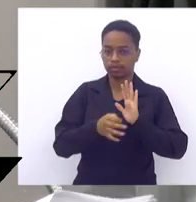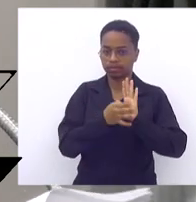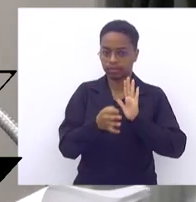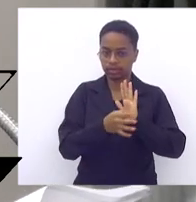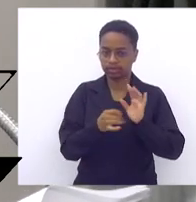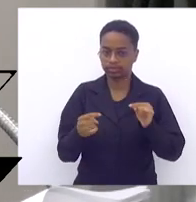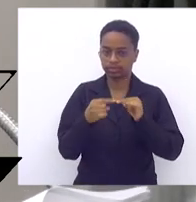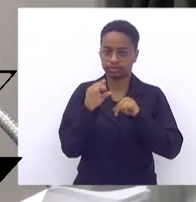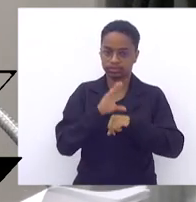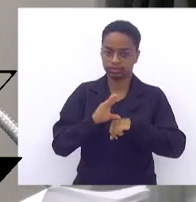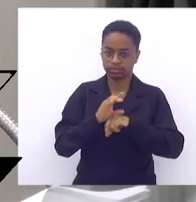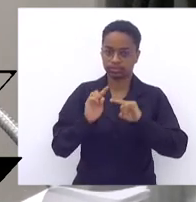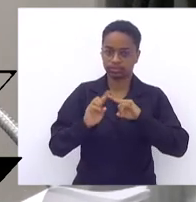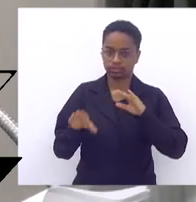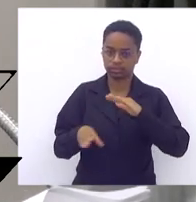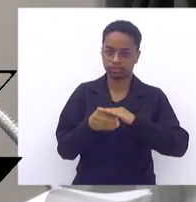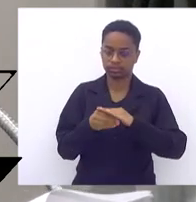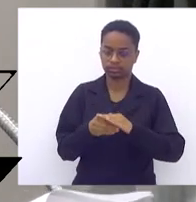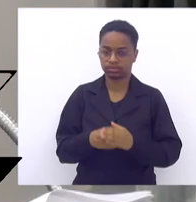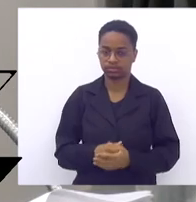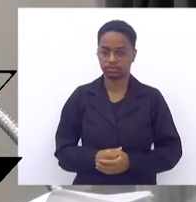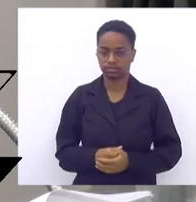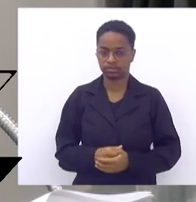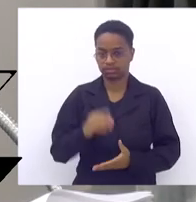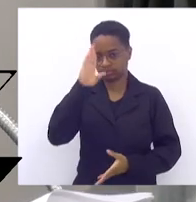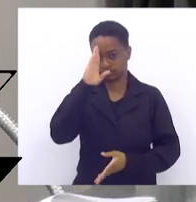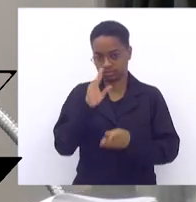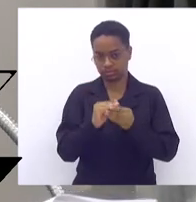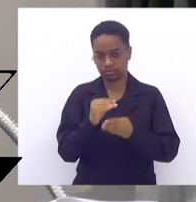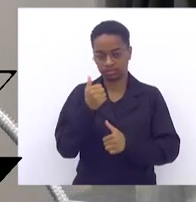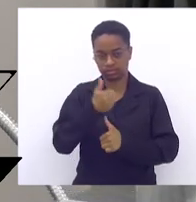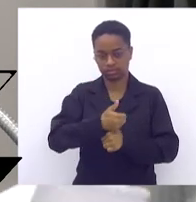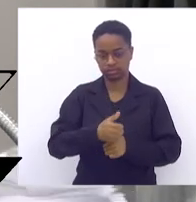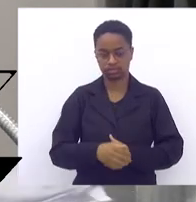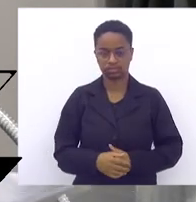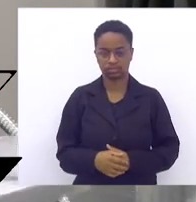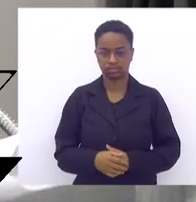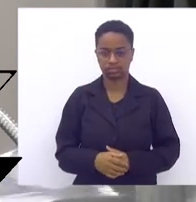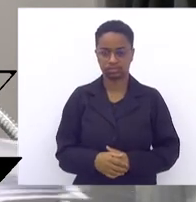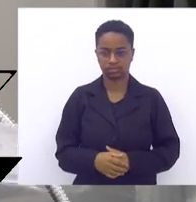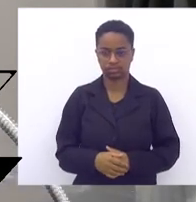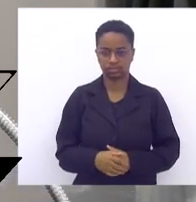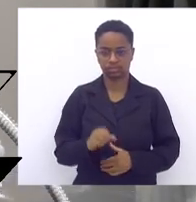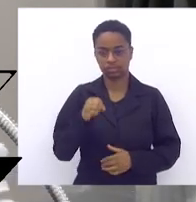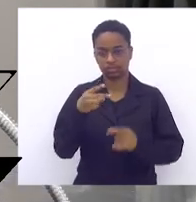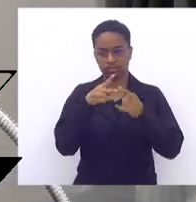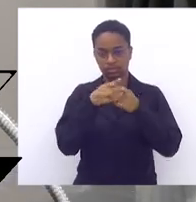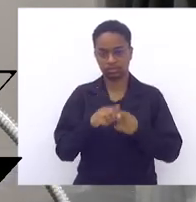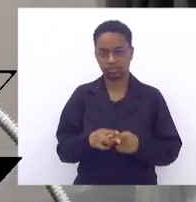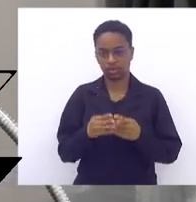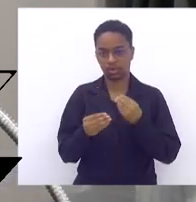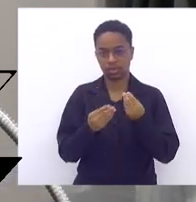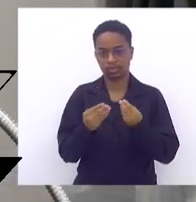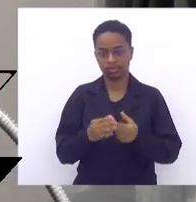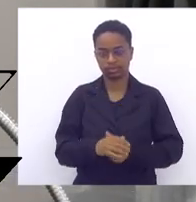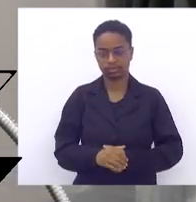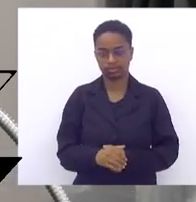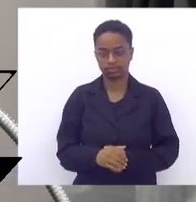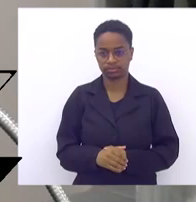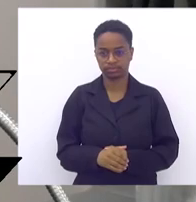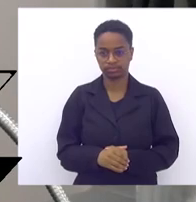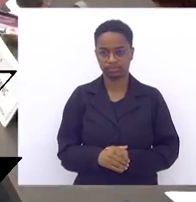é pela constitucionalidade com emenda, concluindo por substitutivo. Houve uma retificação de parecer em que sentido?